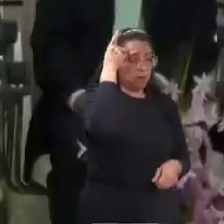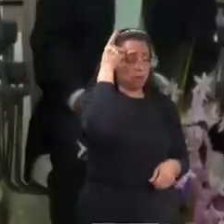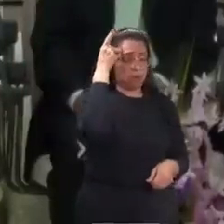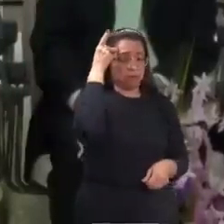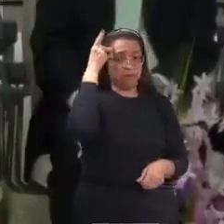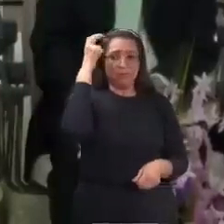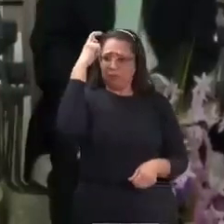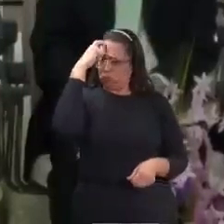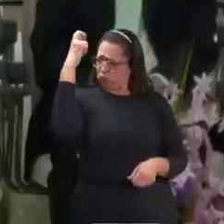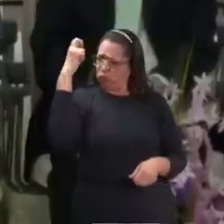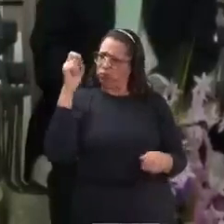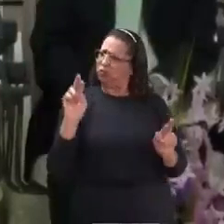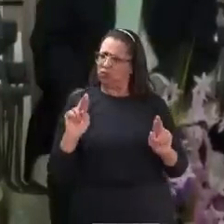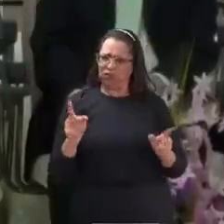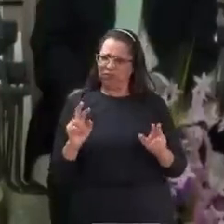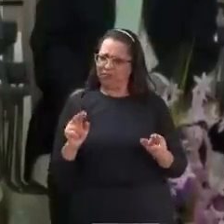não.